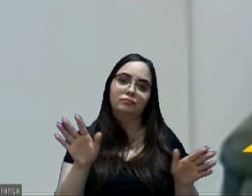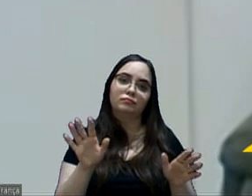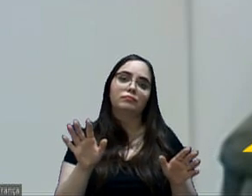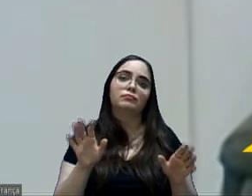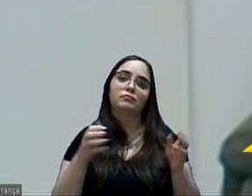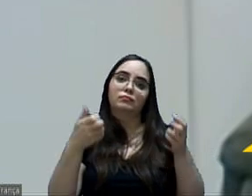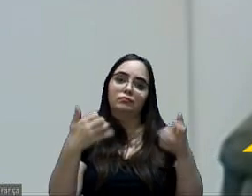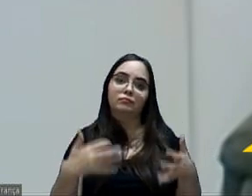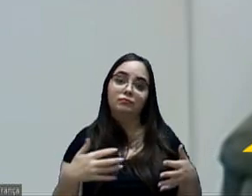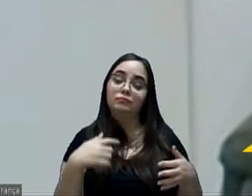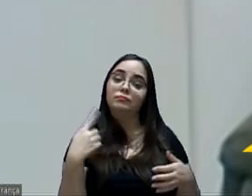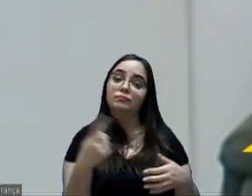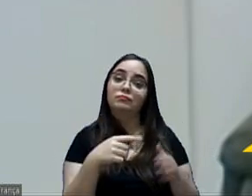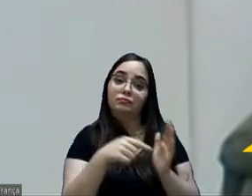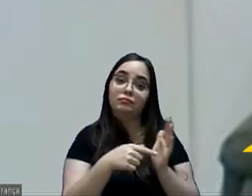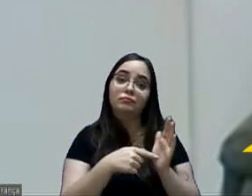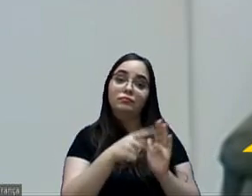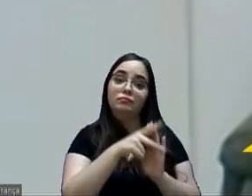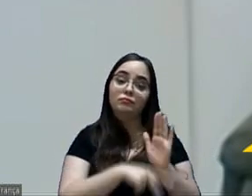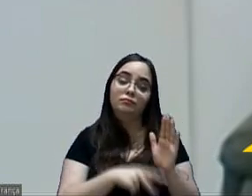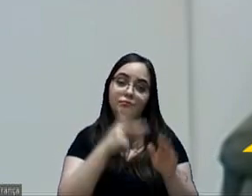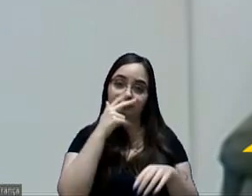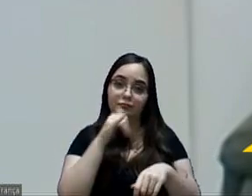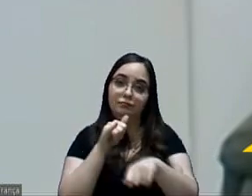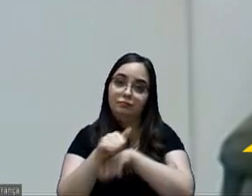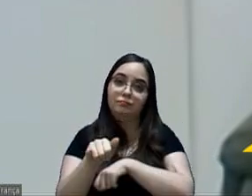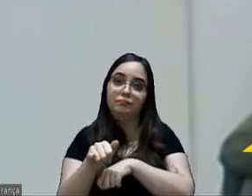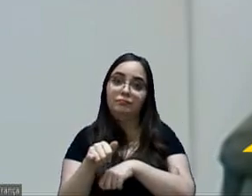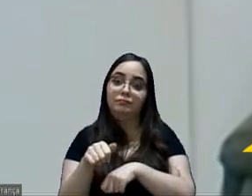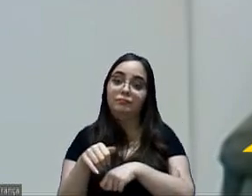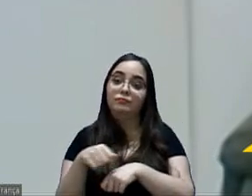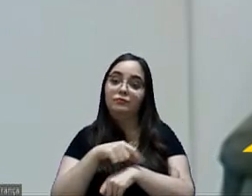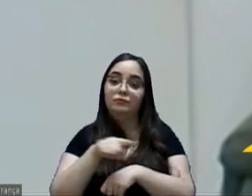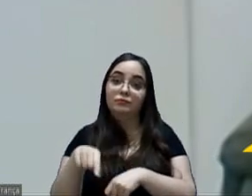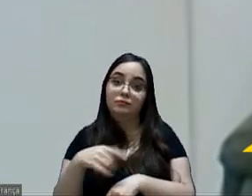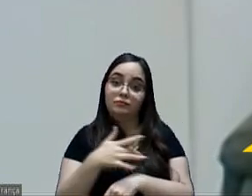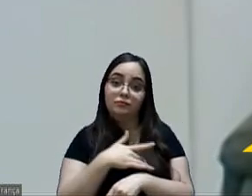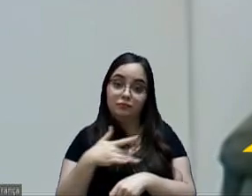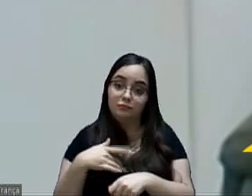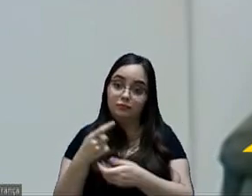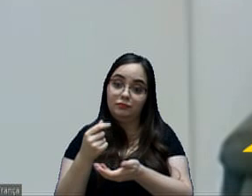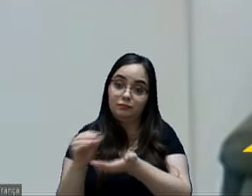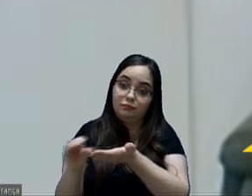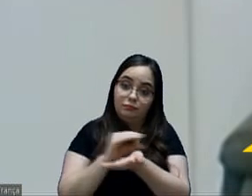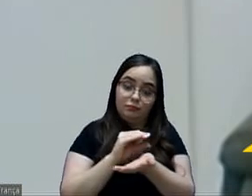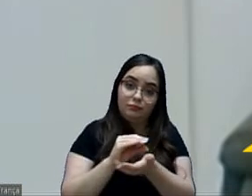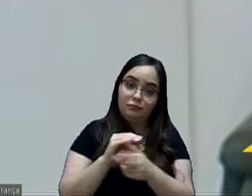estamos fazendo aqui um projeto de enganação, nós estamos tirando da saúde e dando para a saúde.